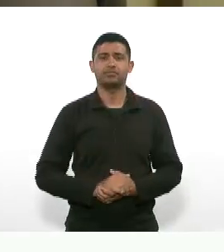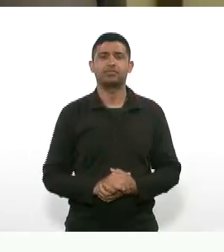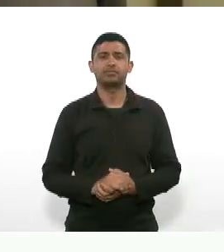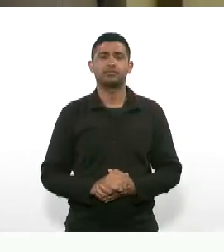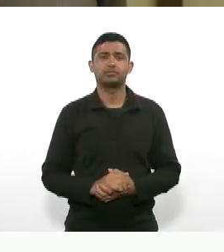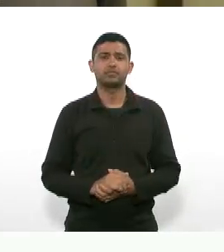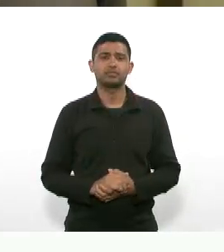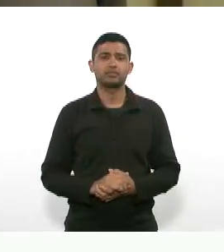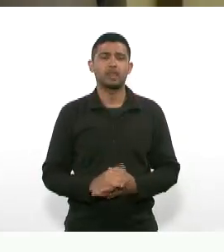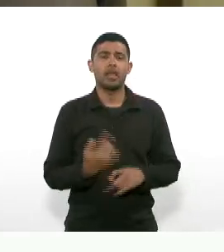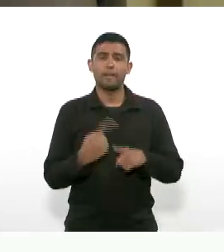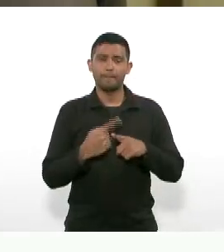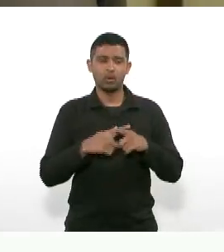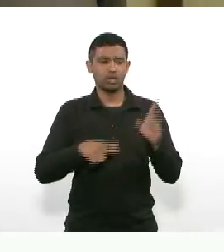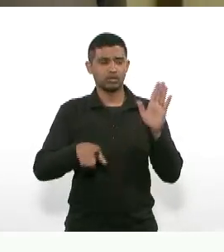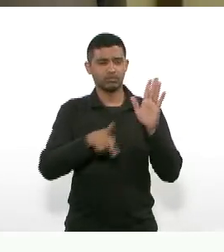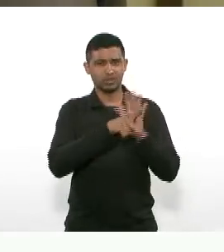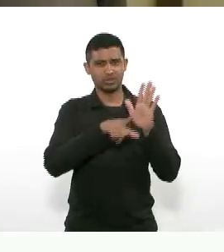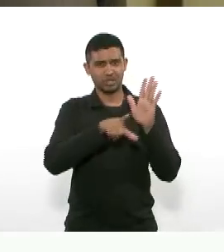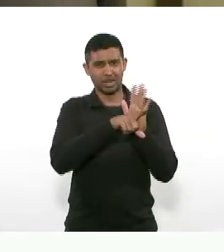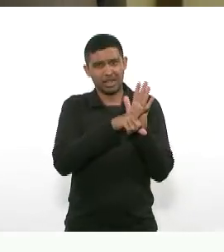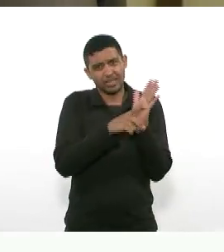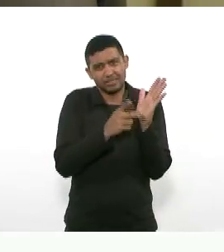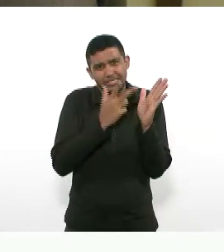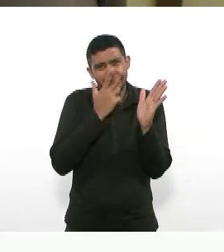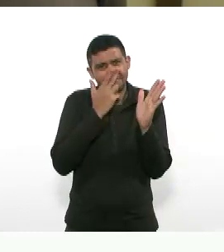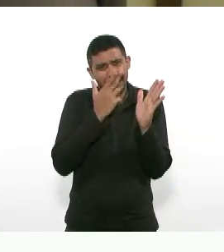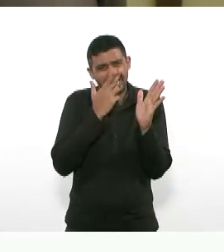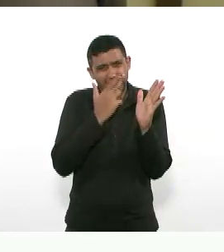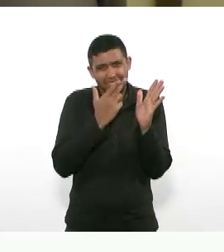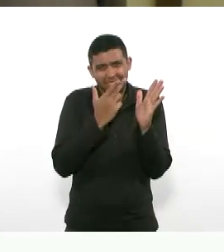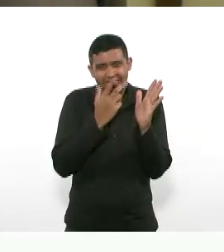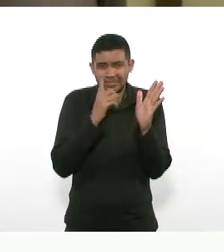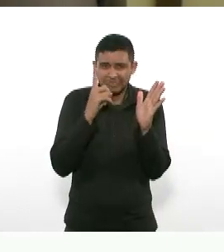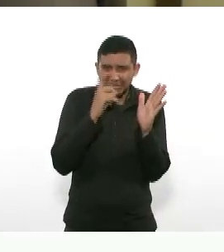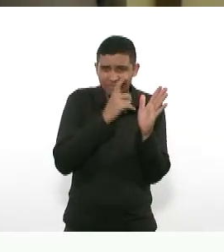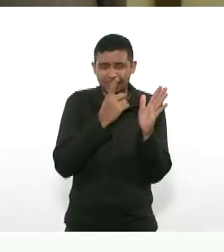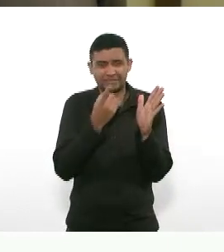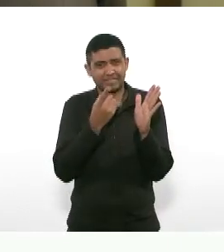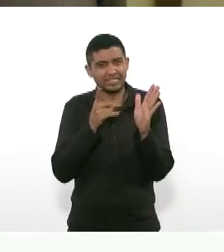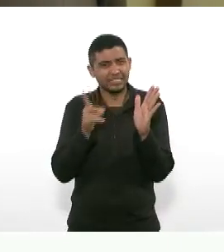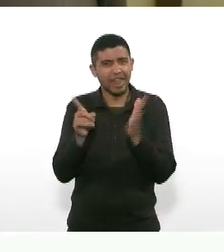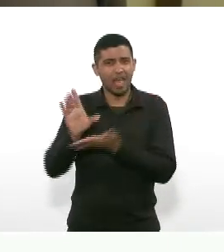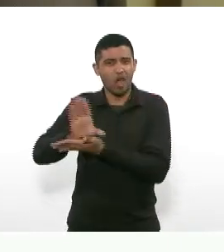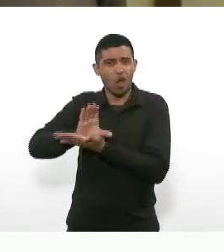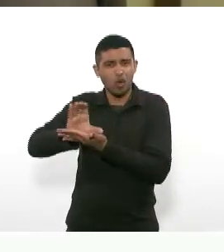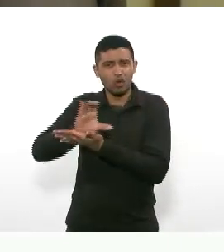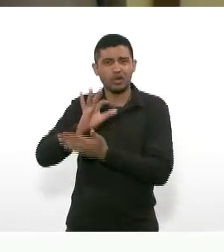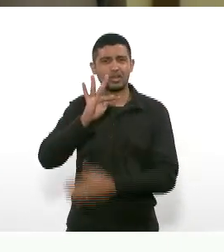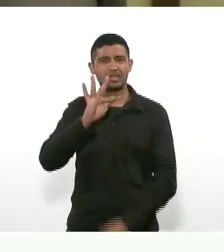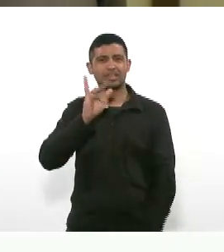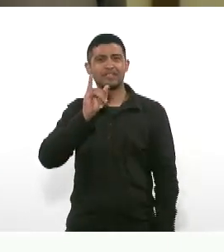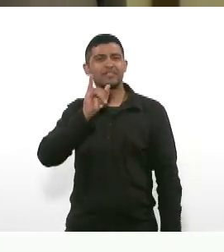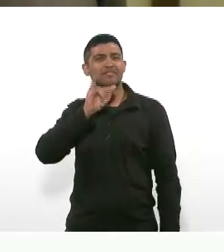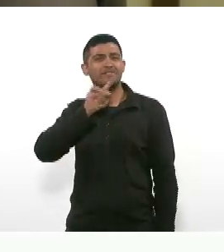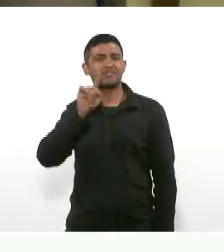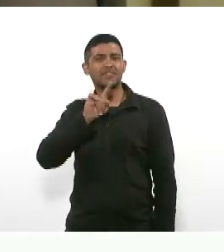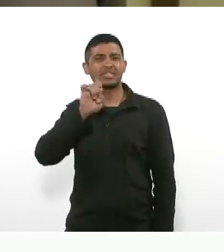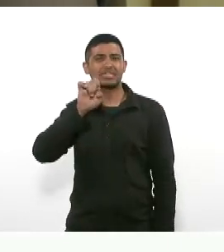Exatamente porque ele é muito mais restrito do que o conselho do FISED. E vai acabar misturando numa